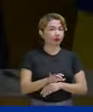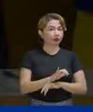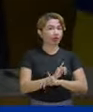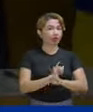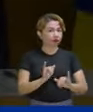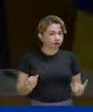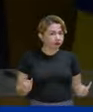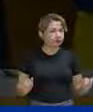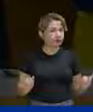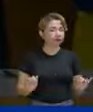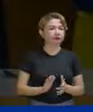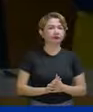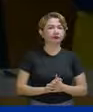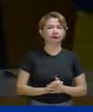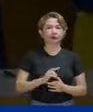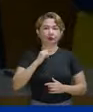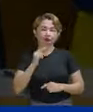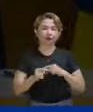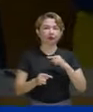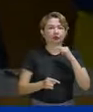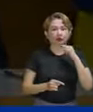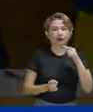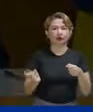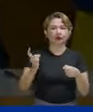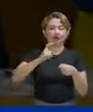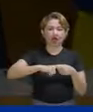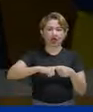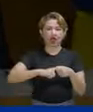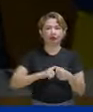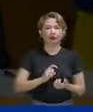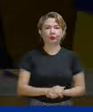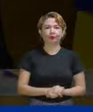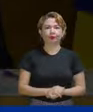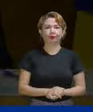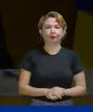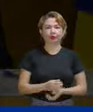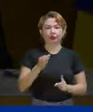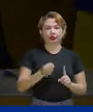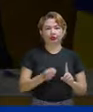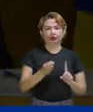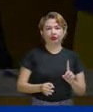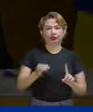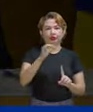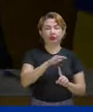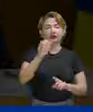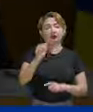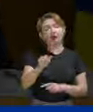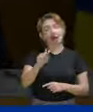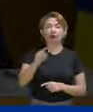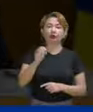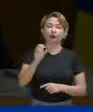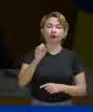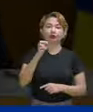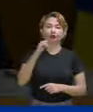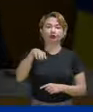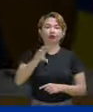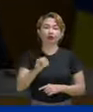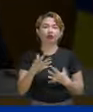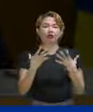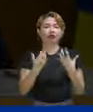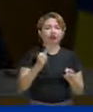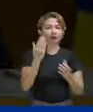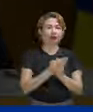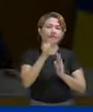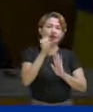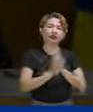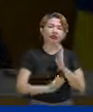a divergência é apenas no valor a ser devolvido. O desembargador Agostinho Silvério está Foco no desembargador abolindo Carmo os